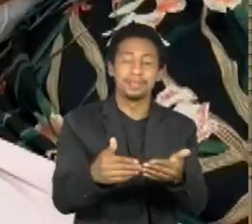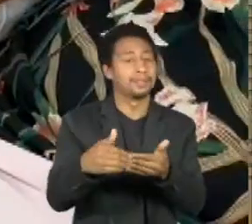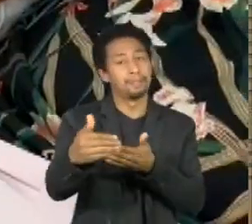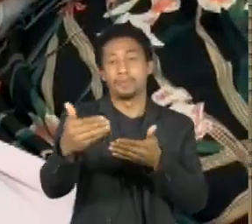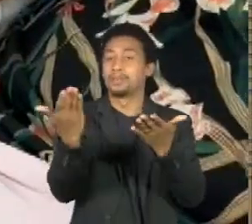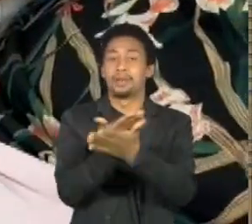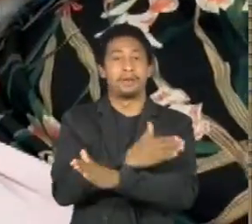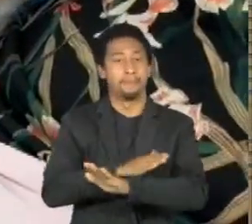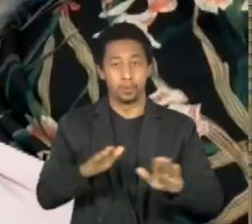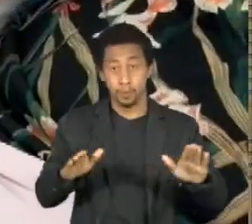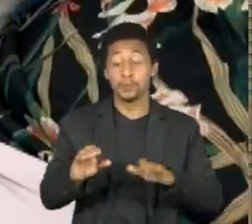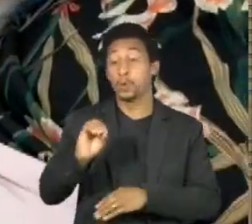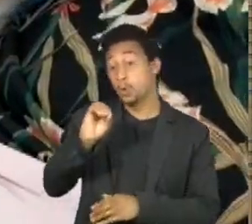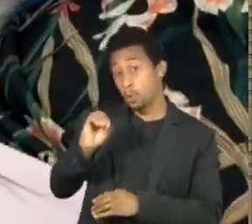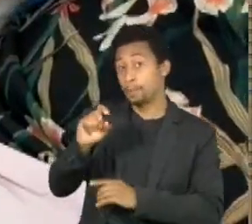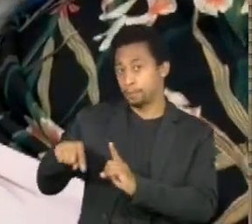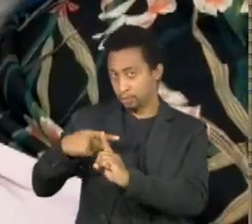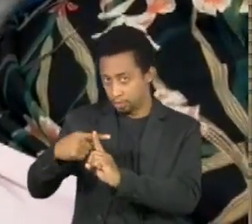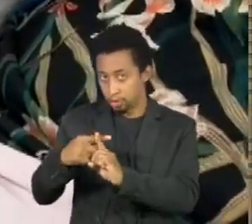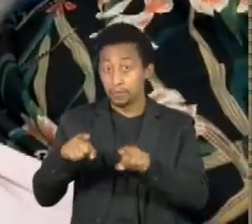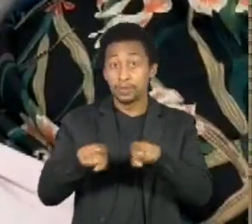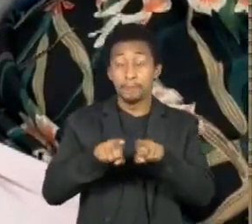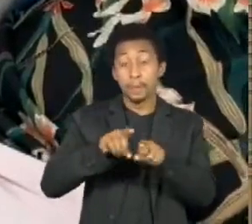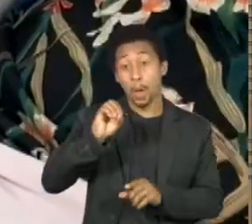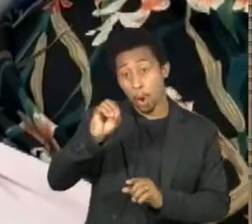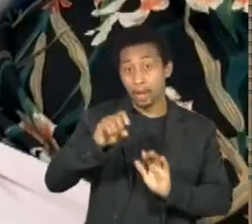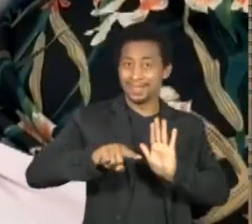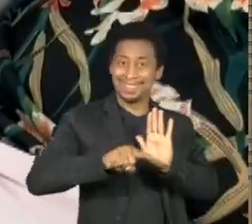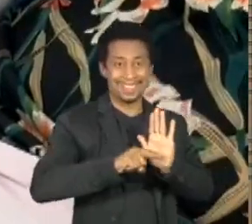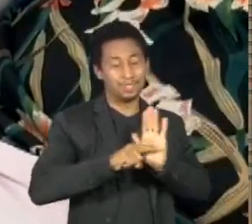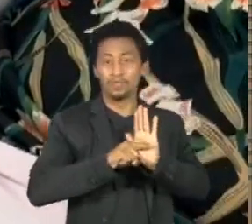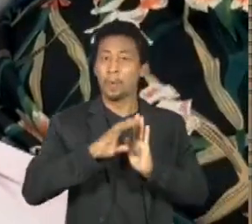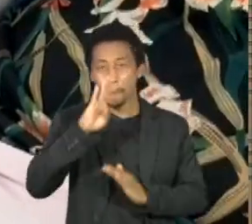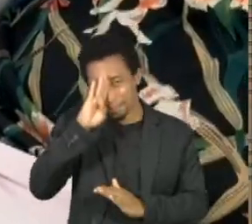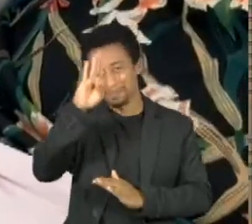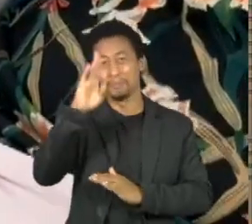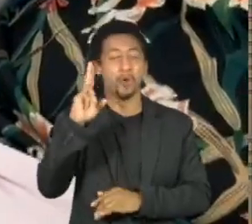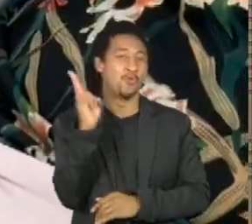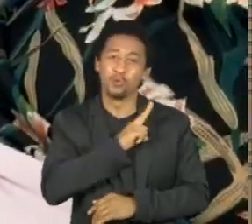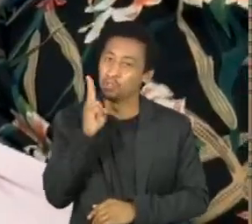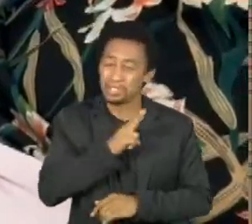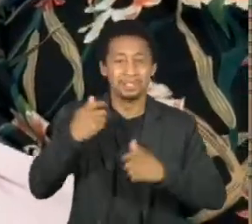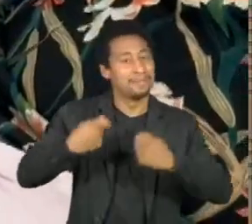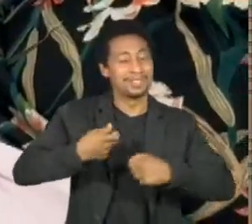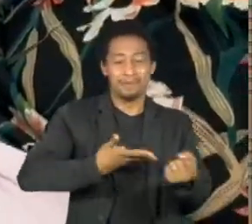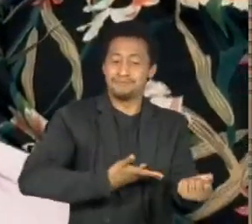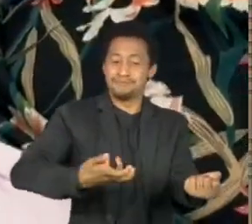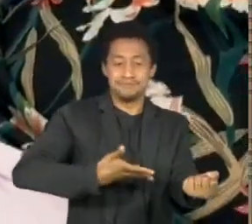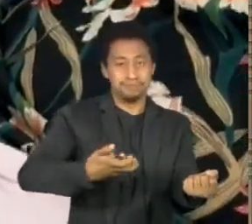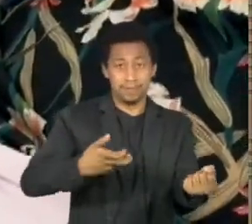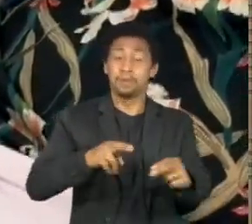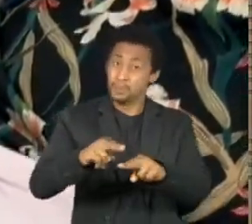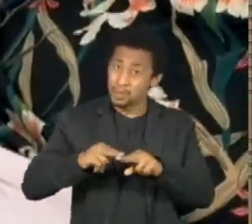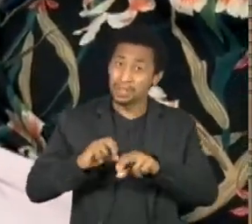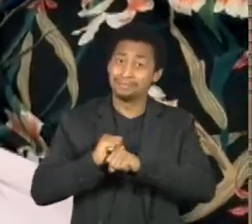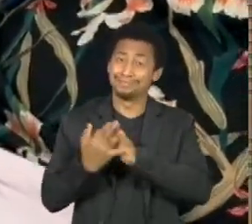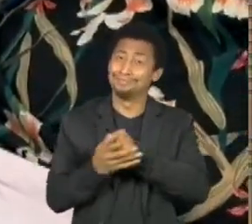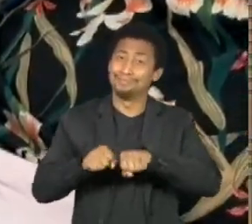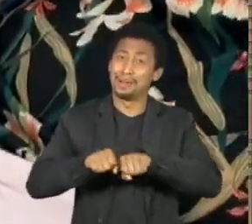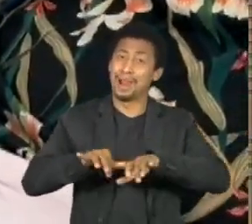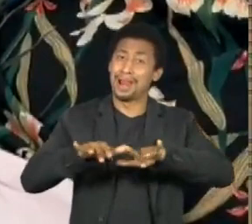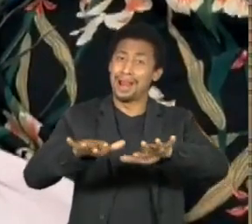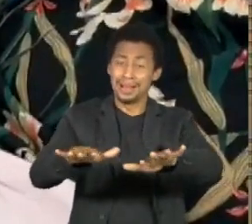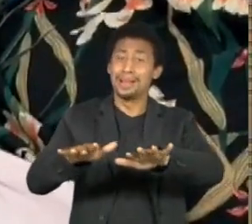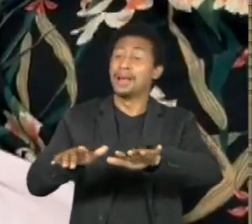o a positivos são os mais urgentes Além de estar em boas condições de saúde é preciso estar atento a questões relacionadas à pandemia de coronavírus